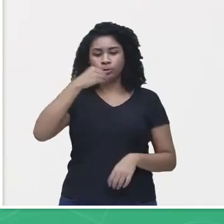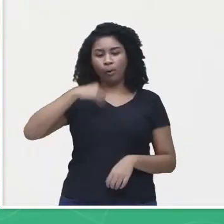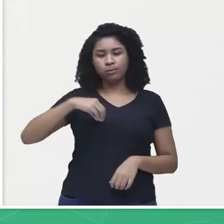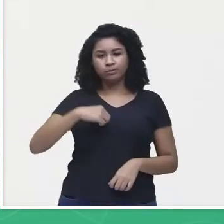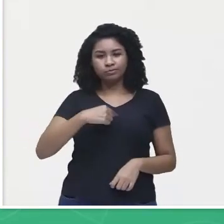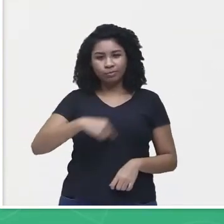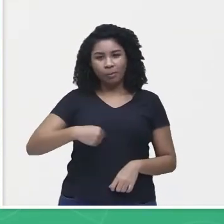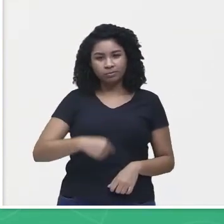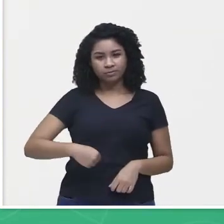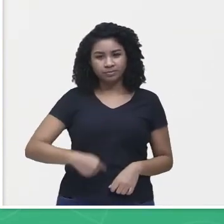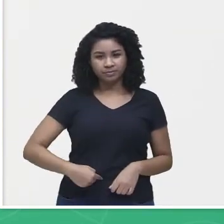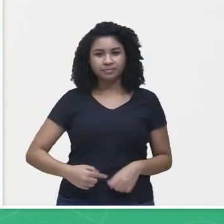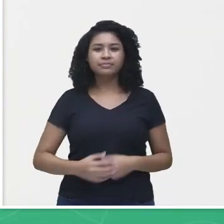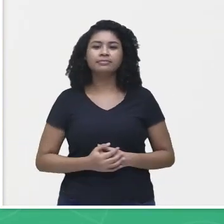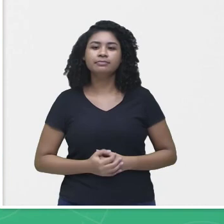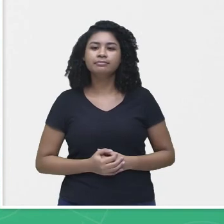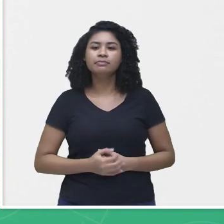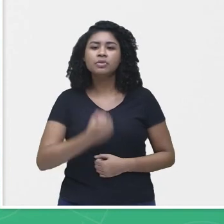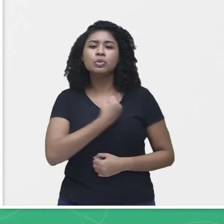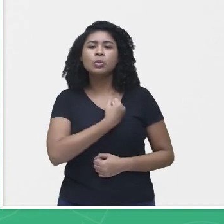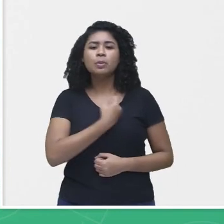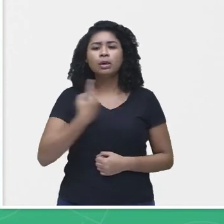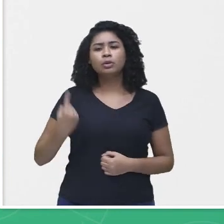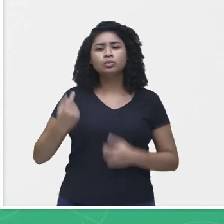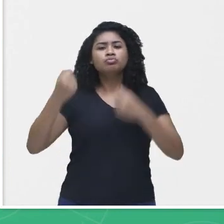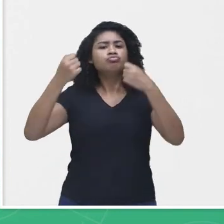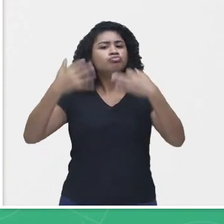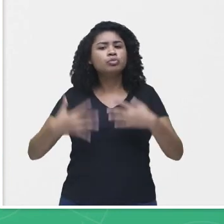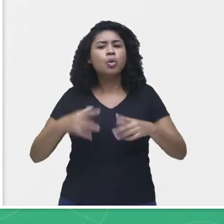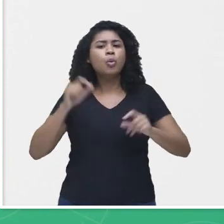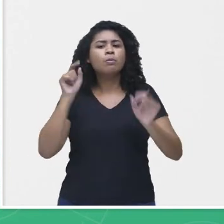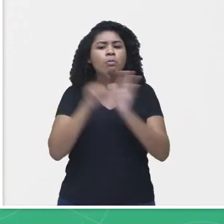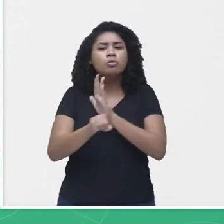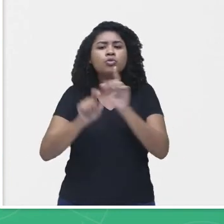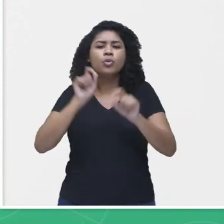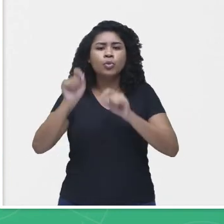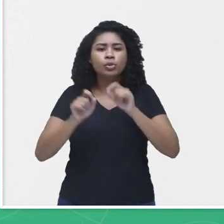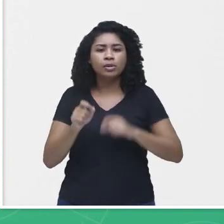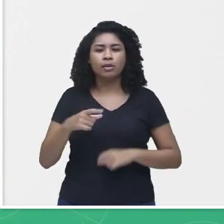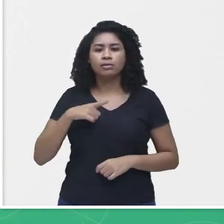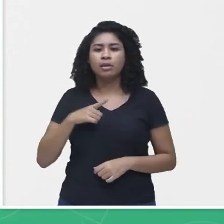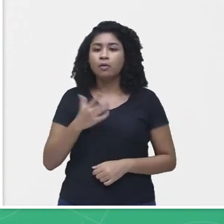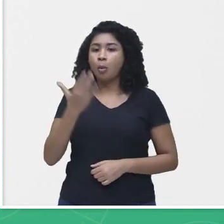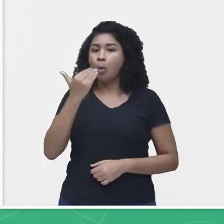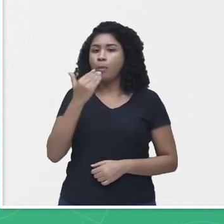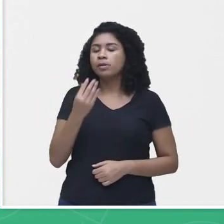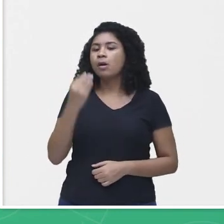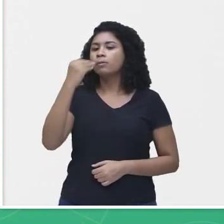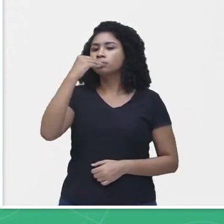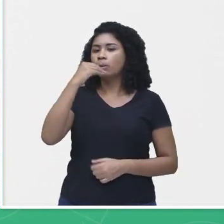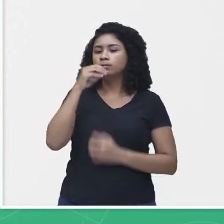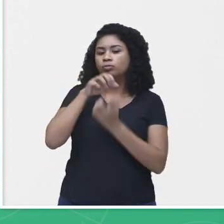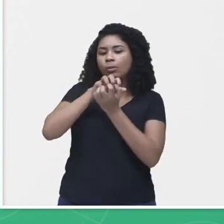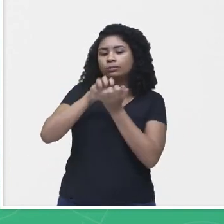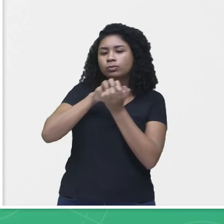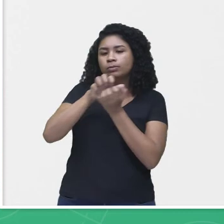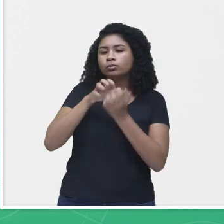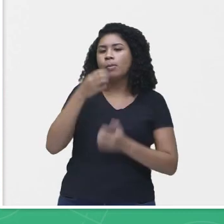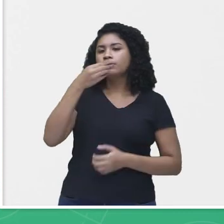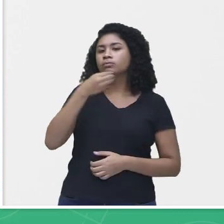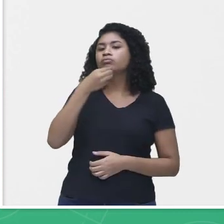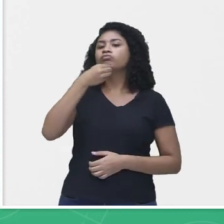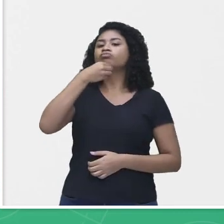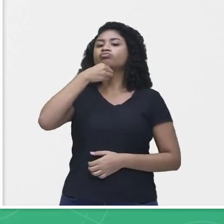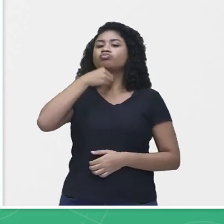que diz o seguinte: o bolo alimentar, após a deglutição, segue pelo esôfago até atingir o